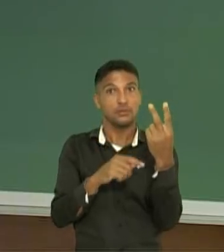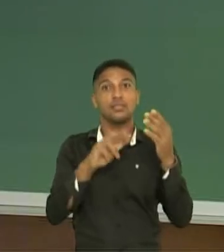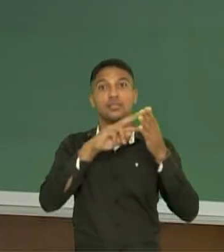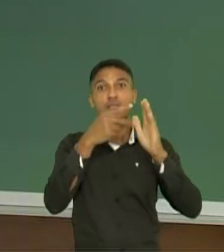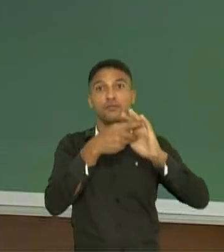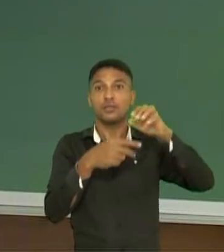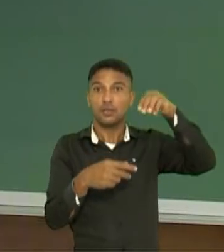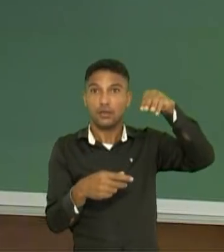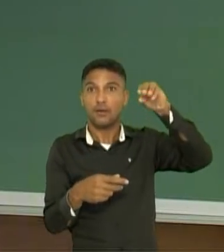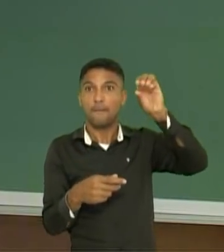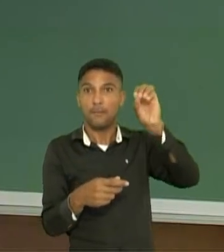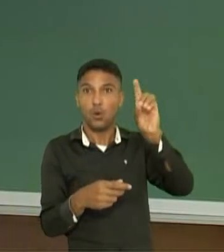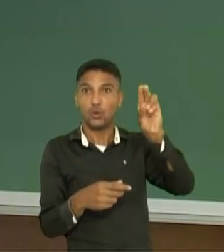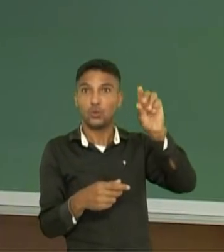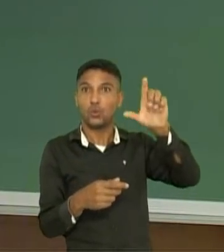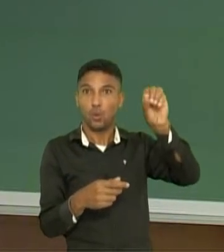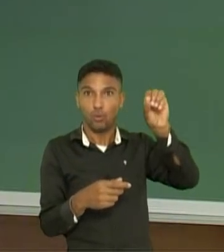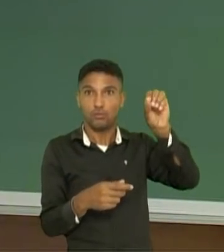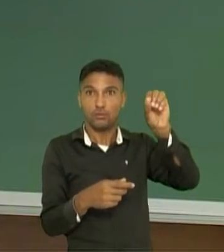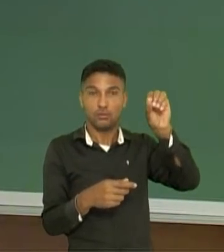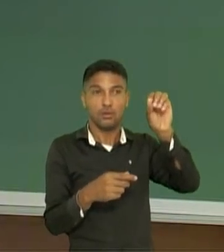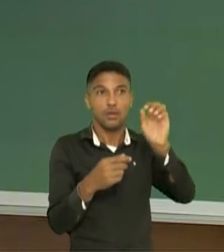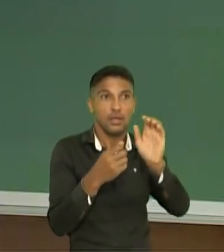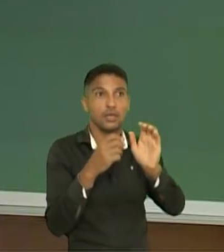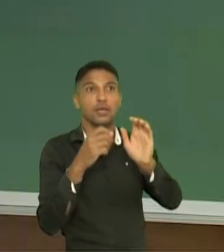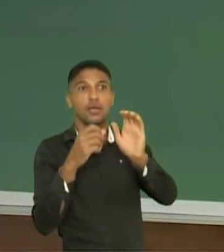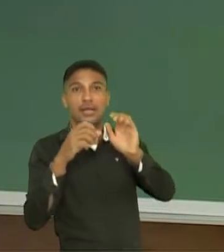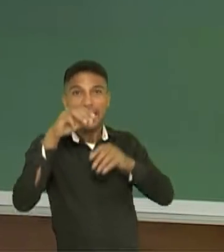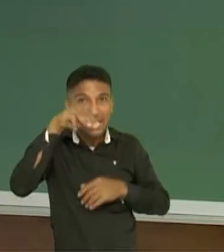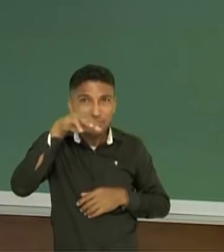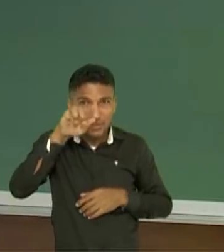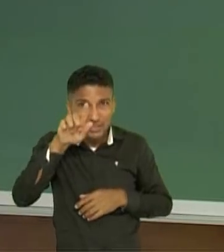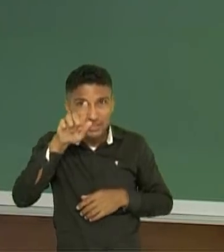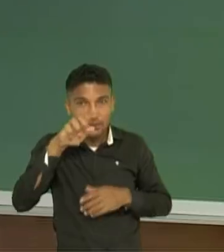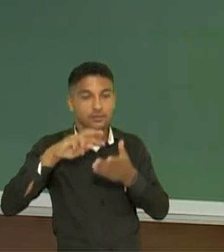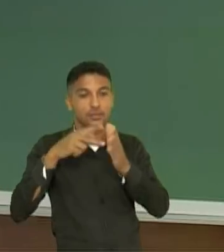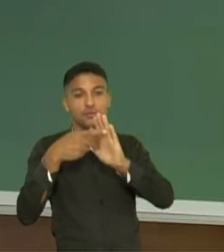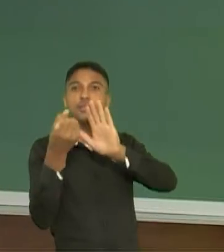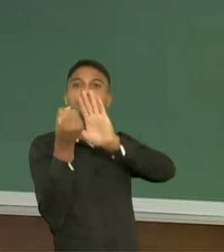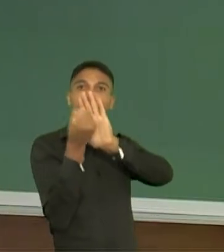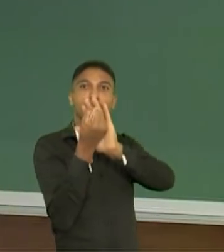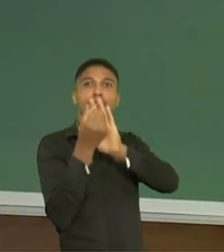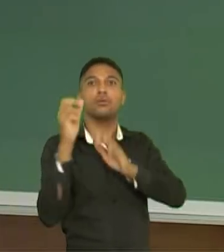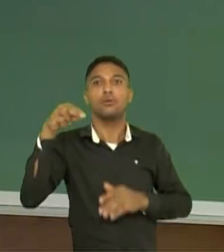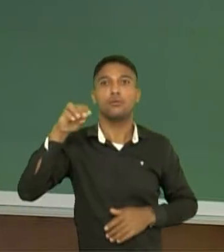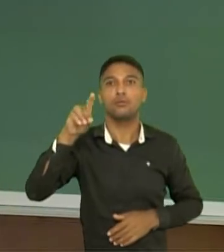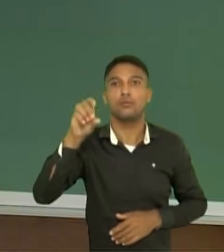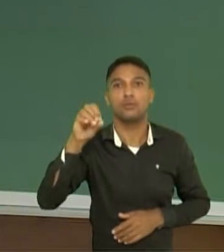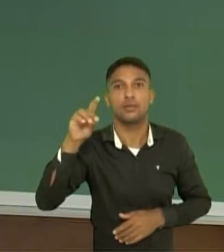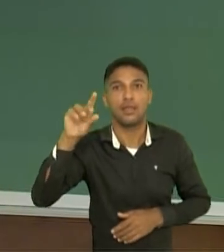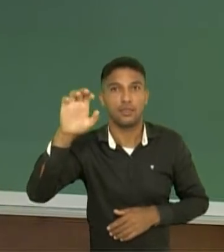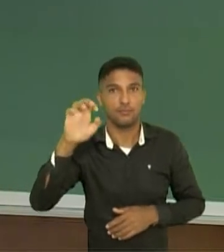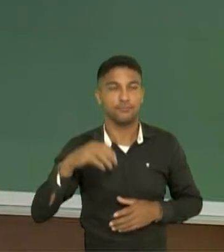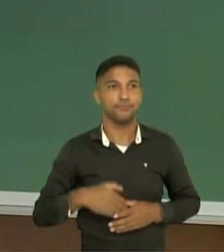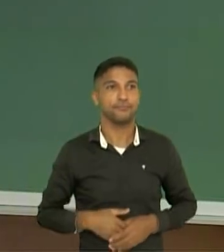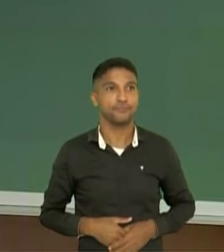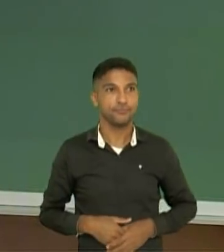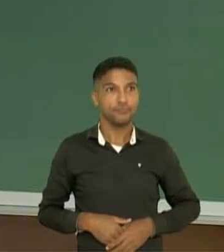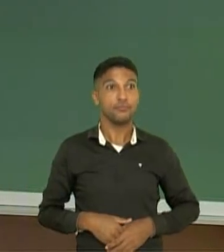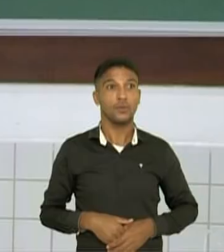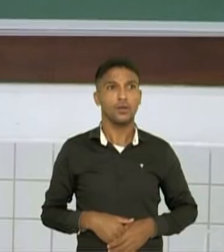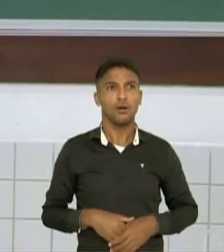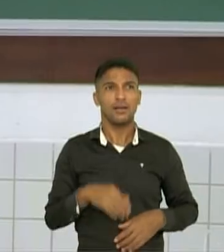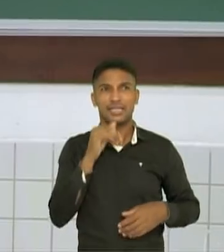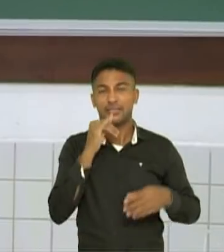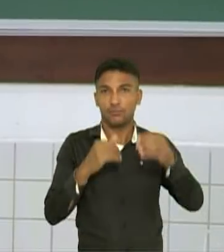unidade em si. Ou seja, 2, o módulo, e a miligrama, a unidade. 30 dias, unidade de tempo. Aqui nós temos o 30